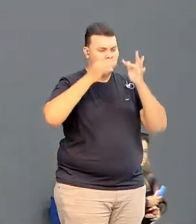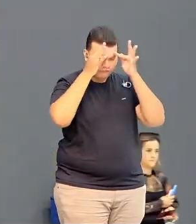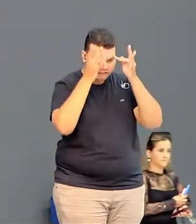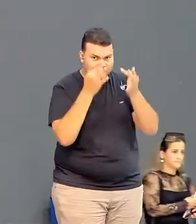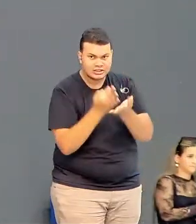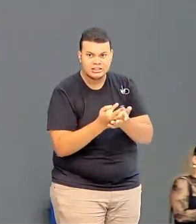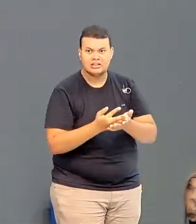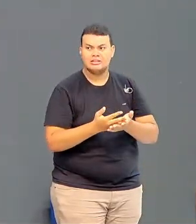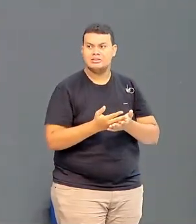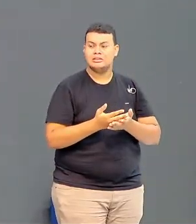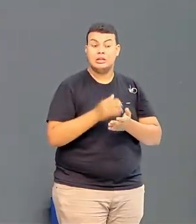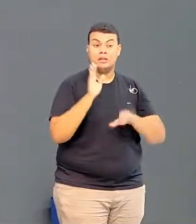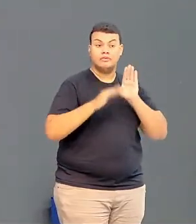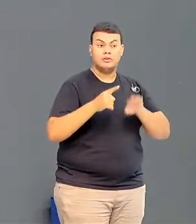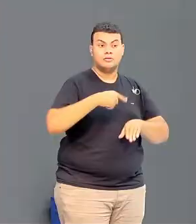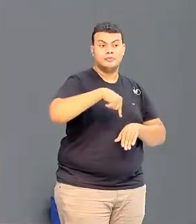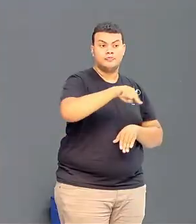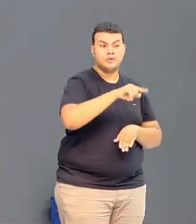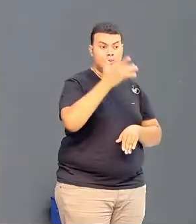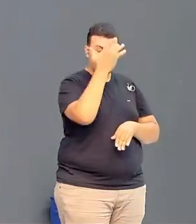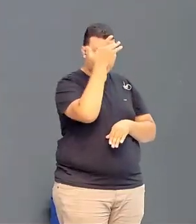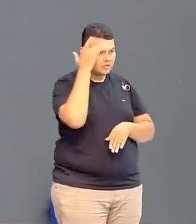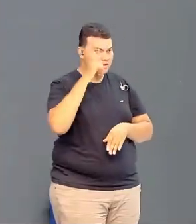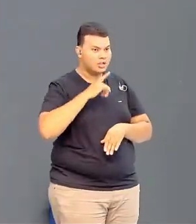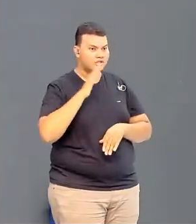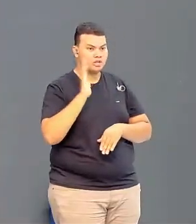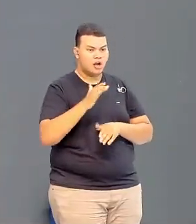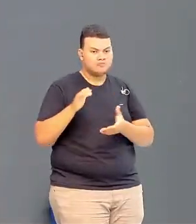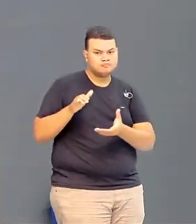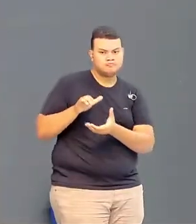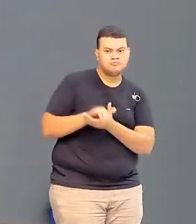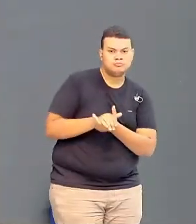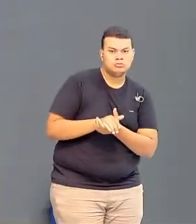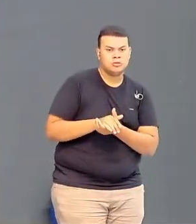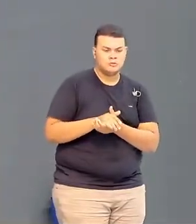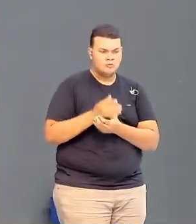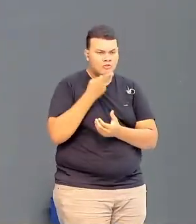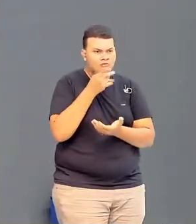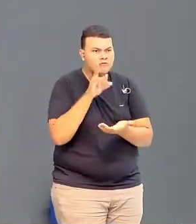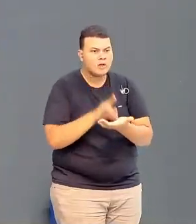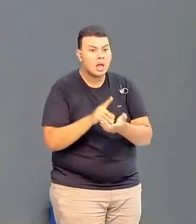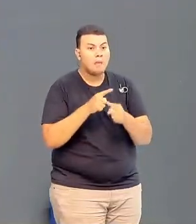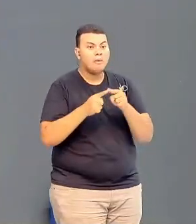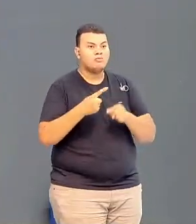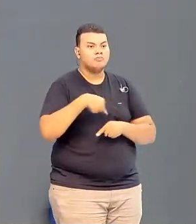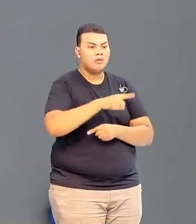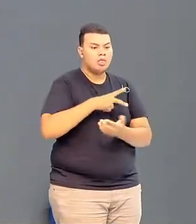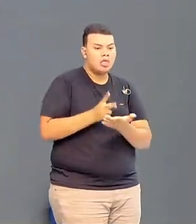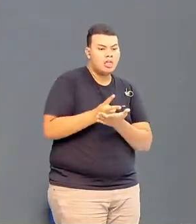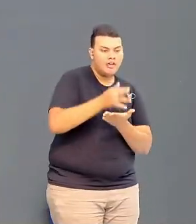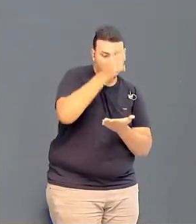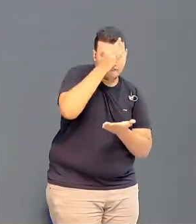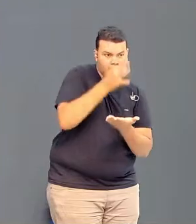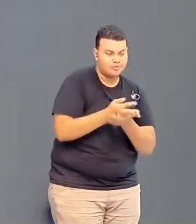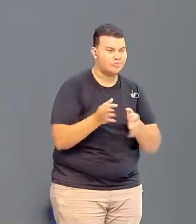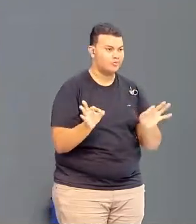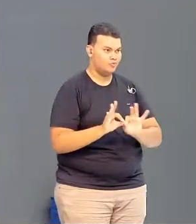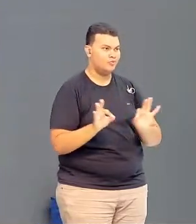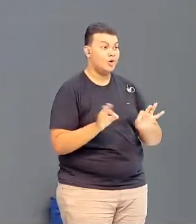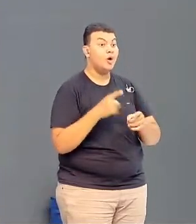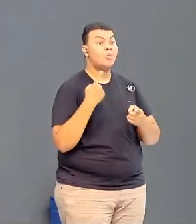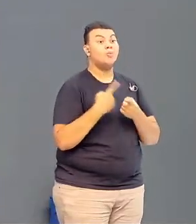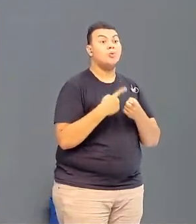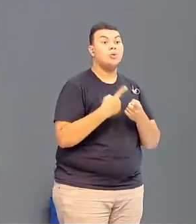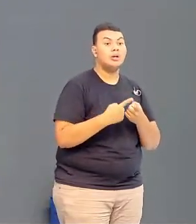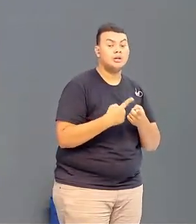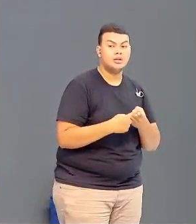aliança. Quantas pessoas, irmãos, que começaram a sua aliança do casamento com muita sinceridade, mas não conseguiram se manter fiéis,